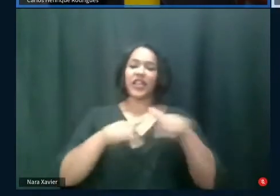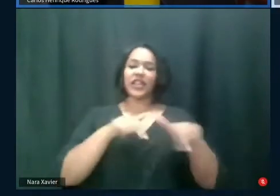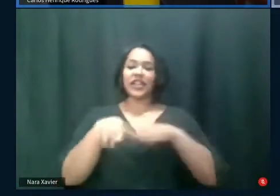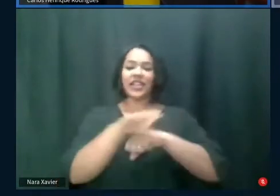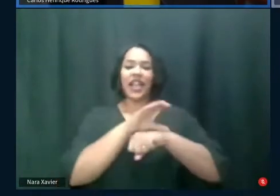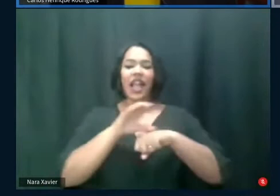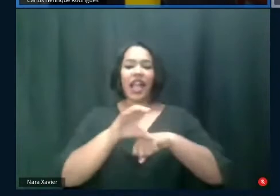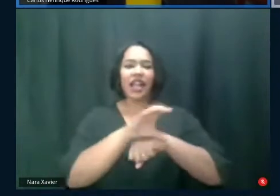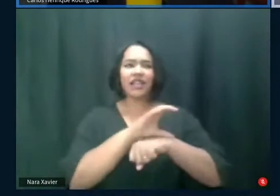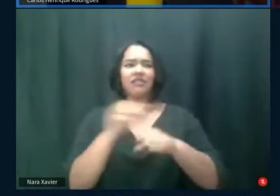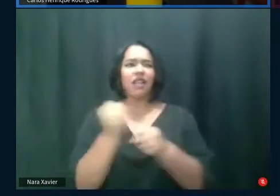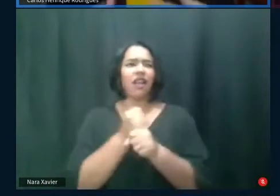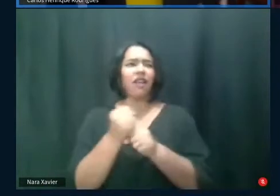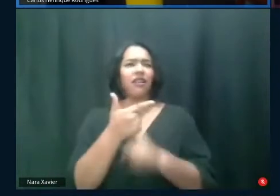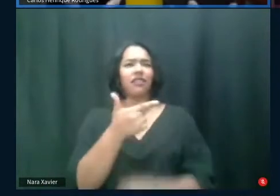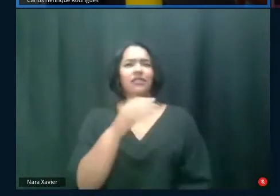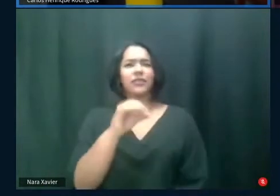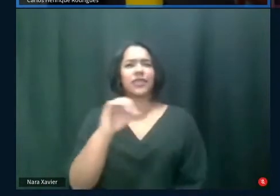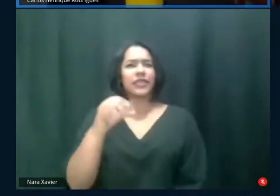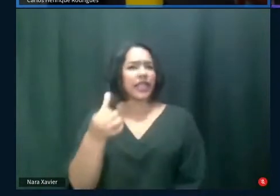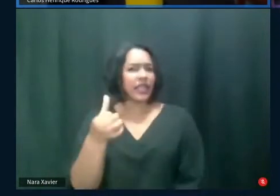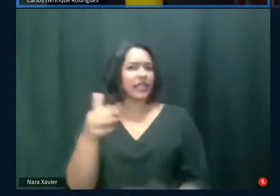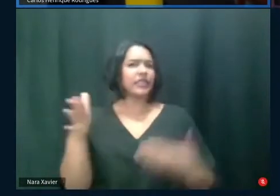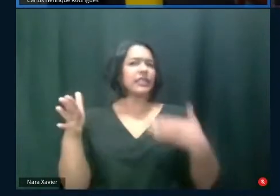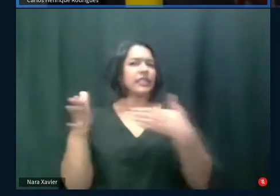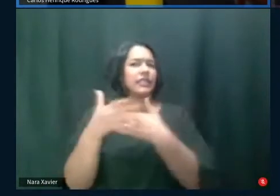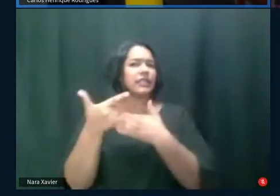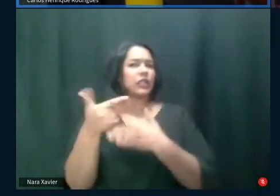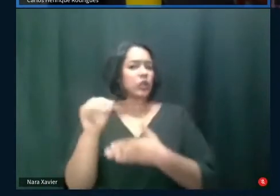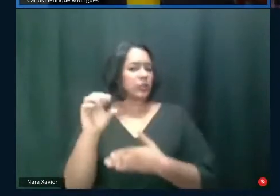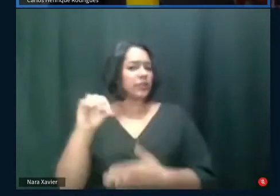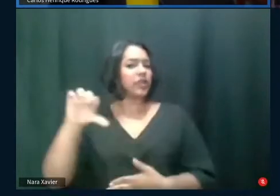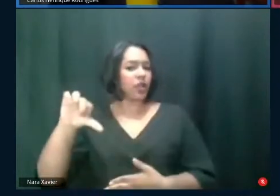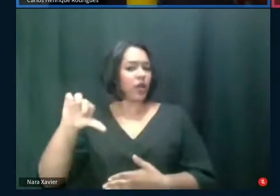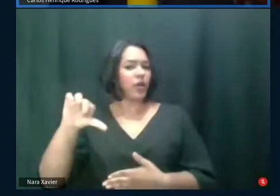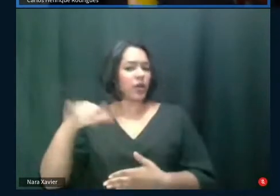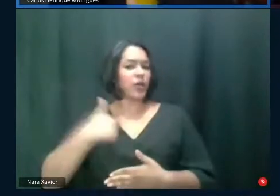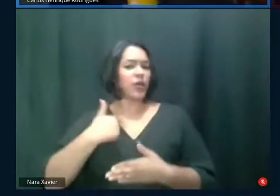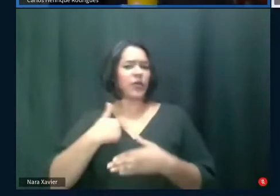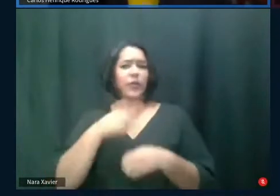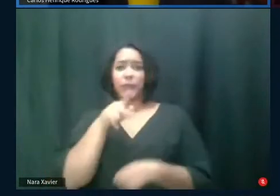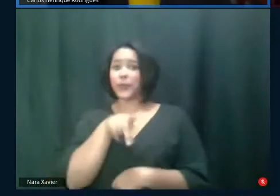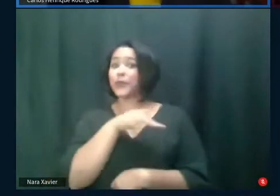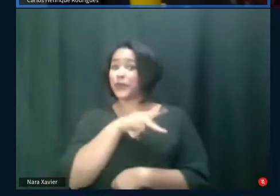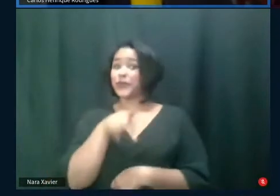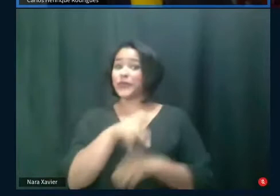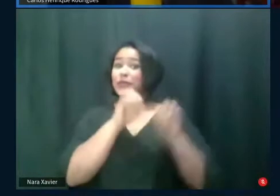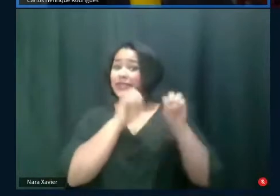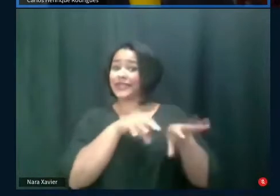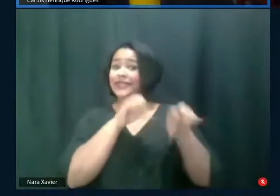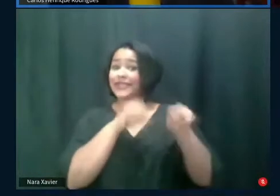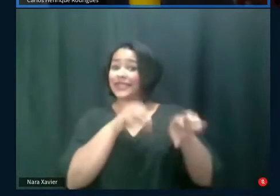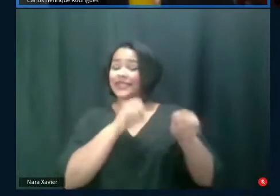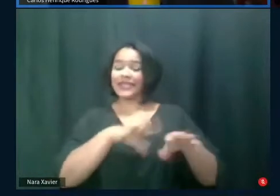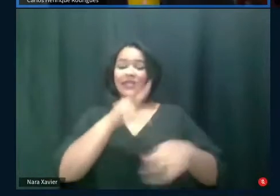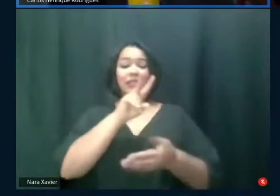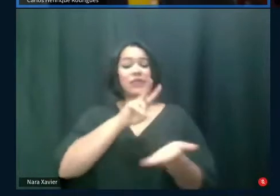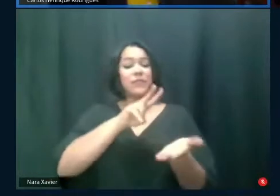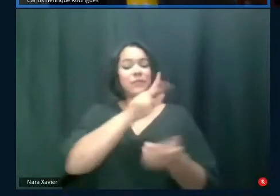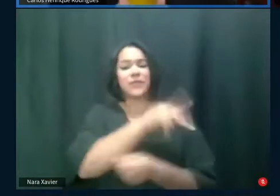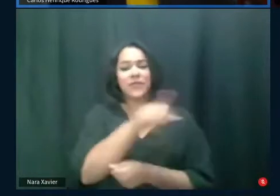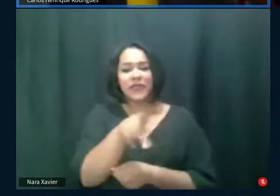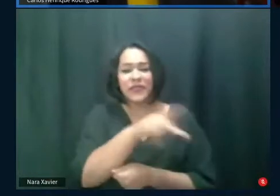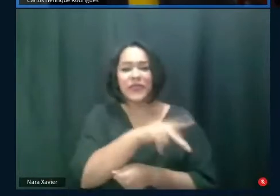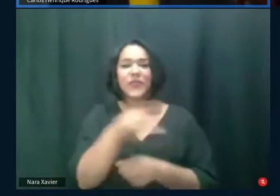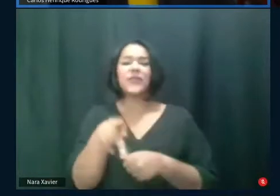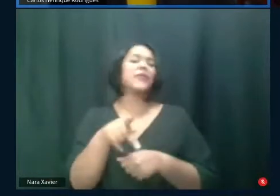entre 2006 e 2009 também como formador, né, de tradutores e intérpretes ali